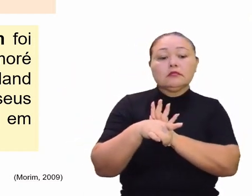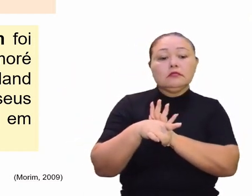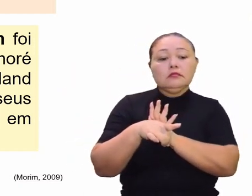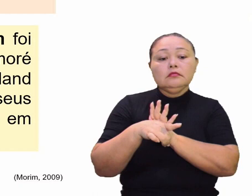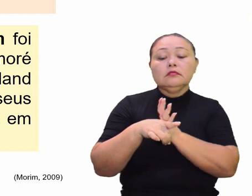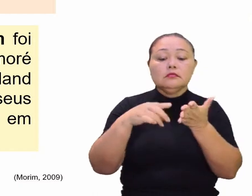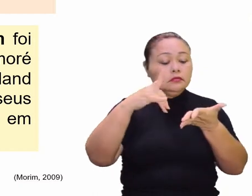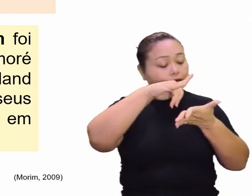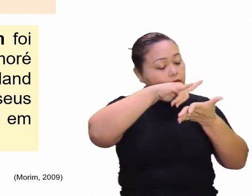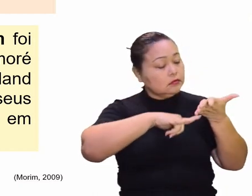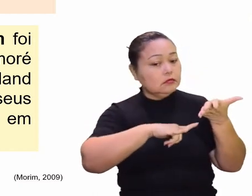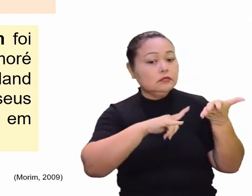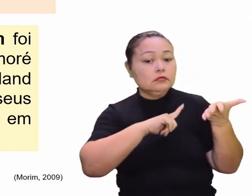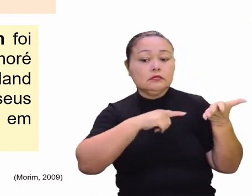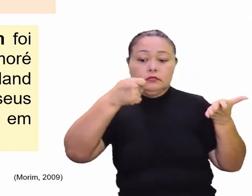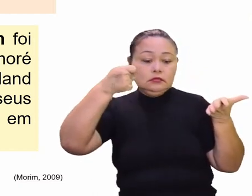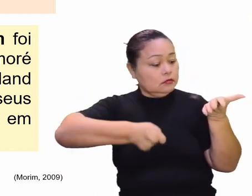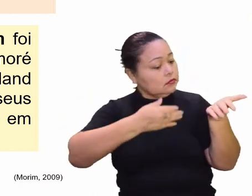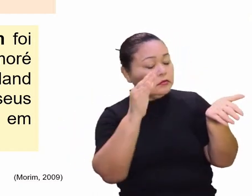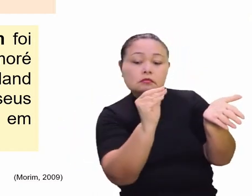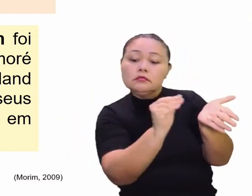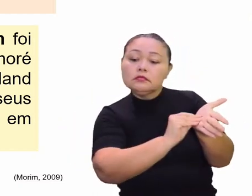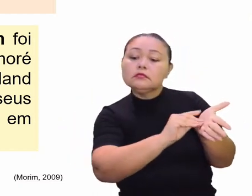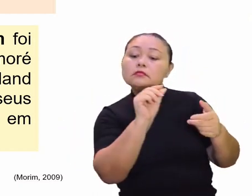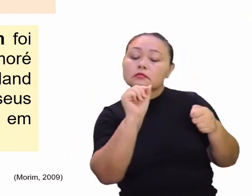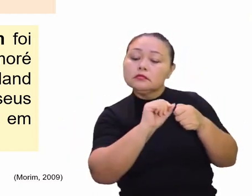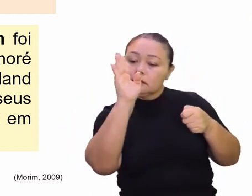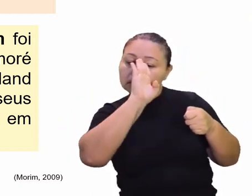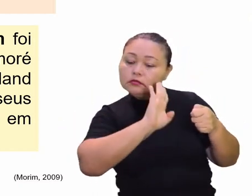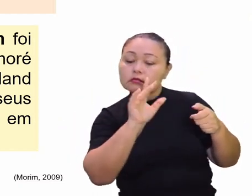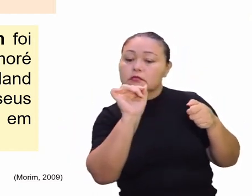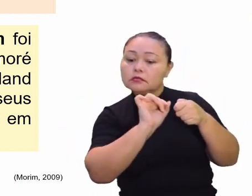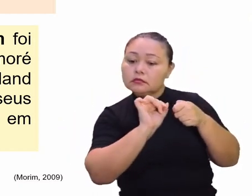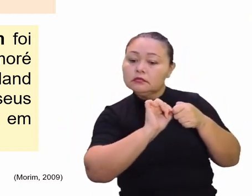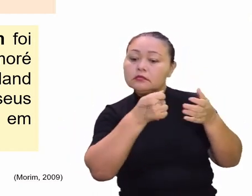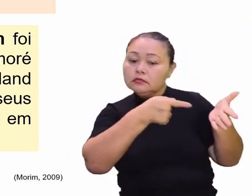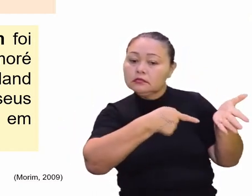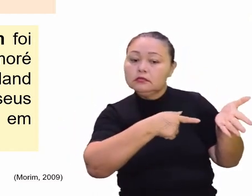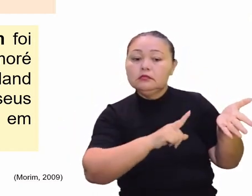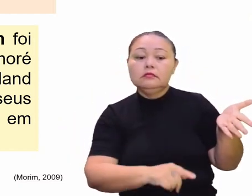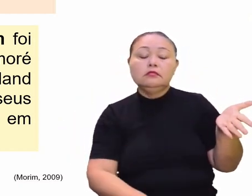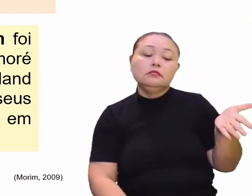E esse tratado realmente obrigou que o Brasil fizesse essa ferrovia.